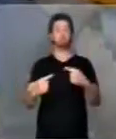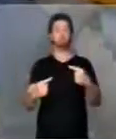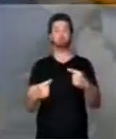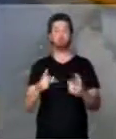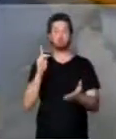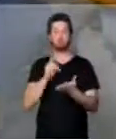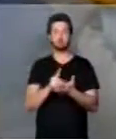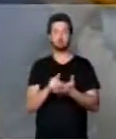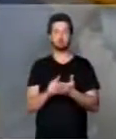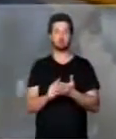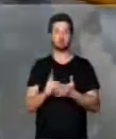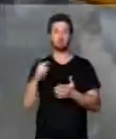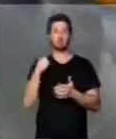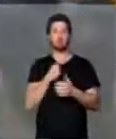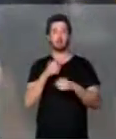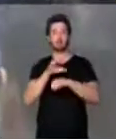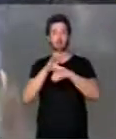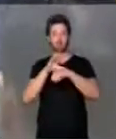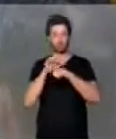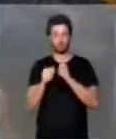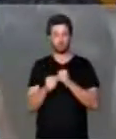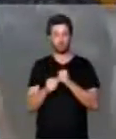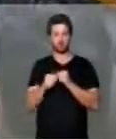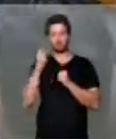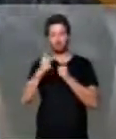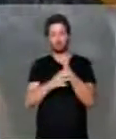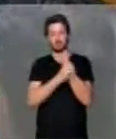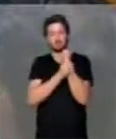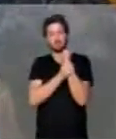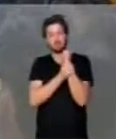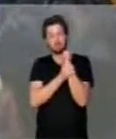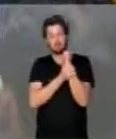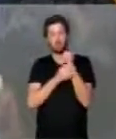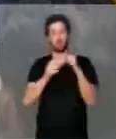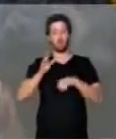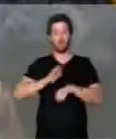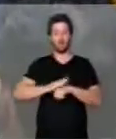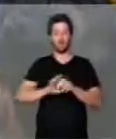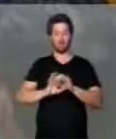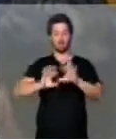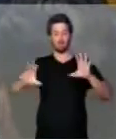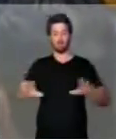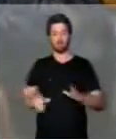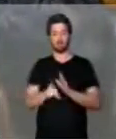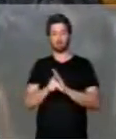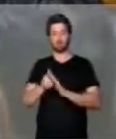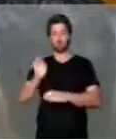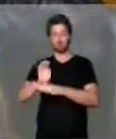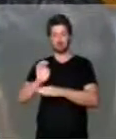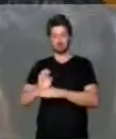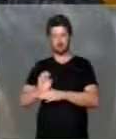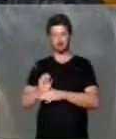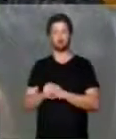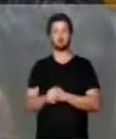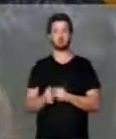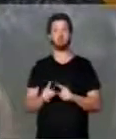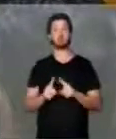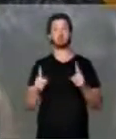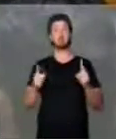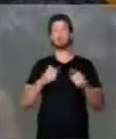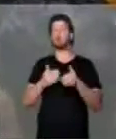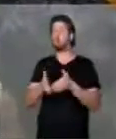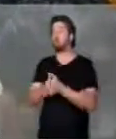frontal a nossa Constituição quando assegura a autonomia dos estados e dos entes federados. Mas eu vou